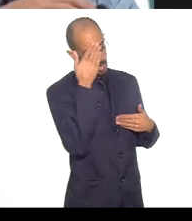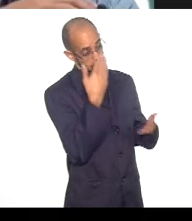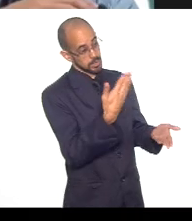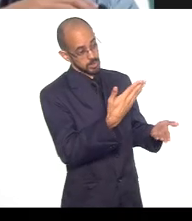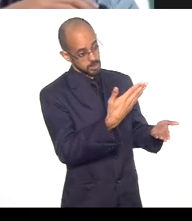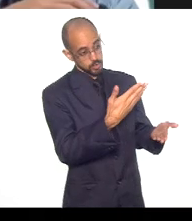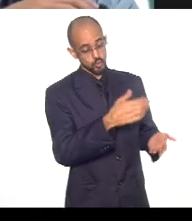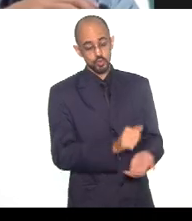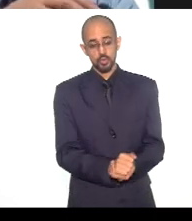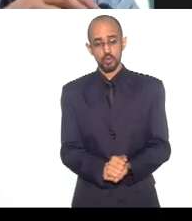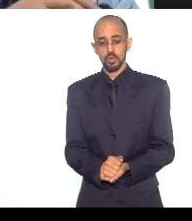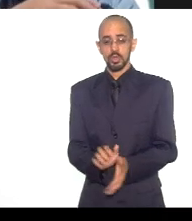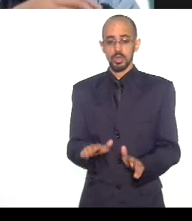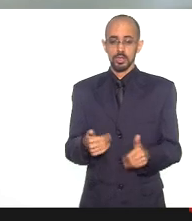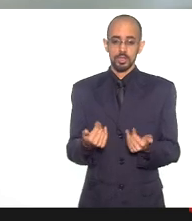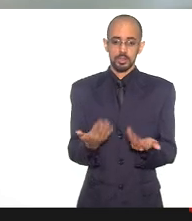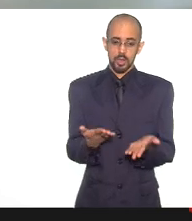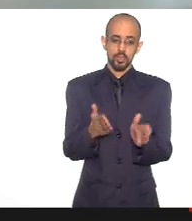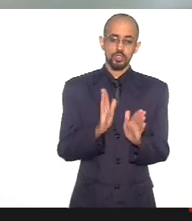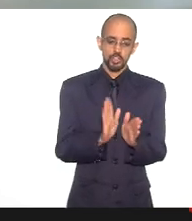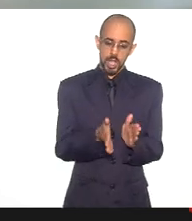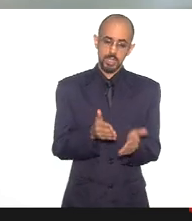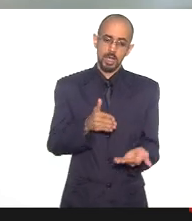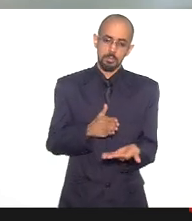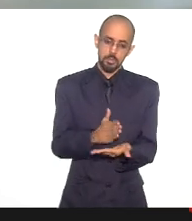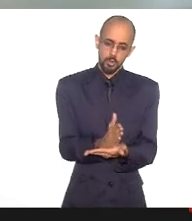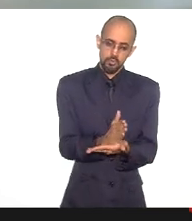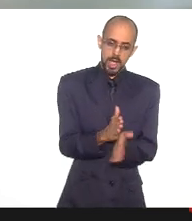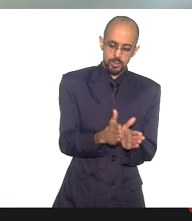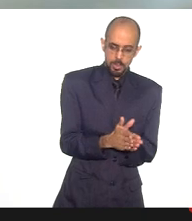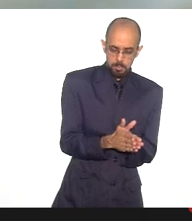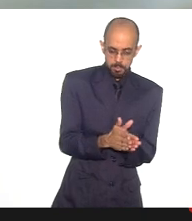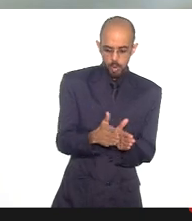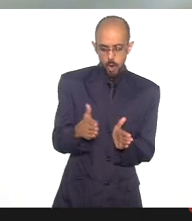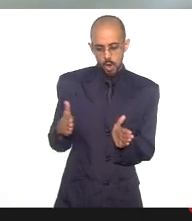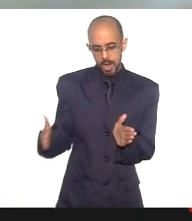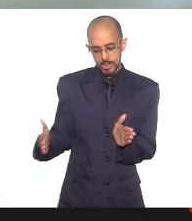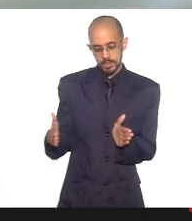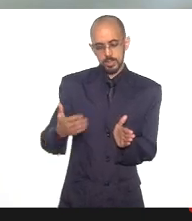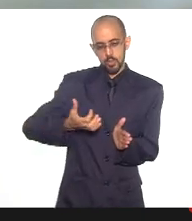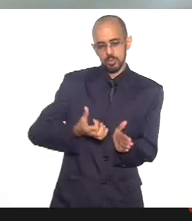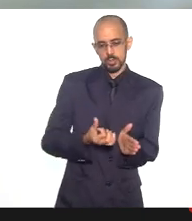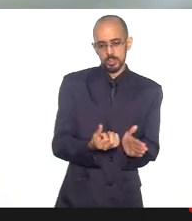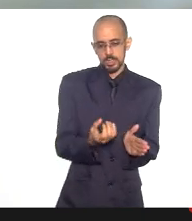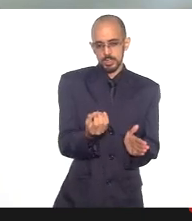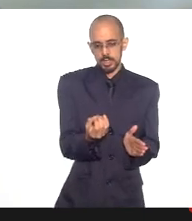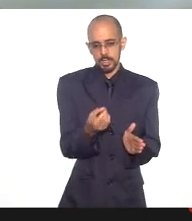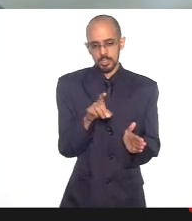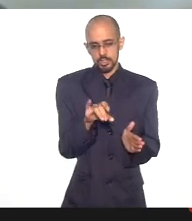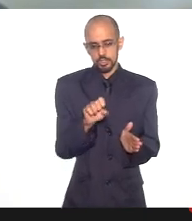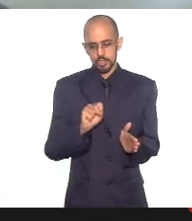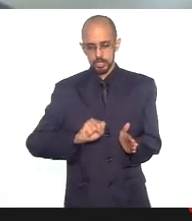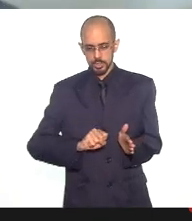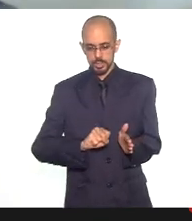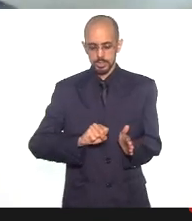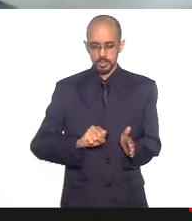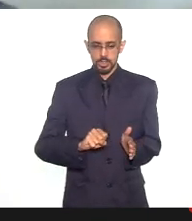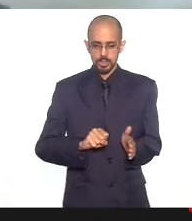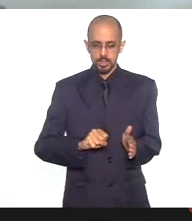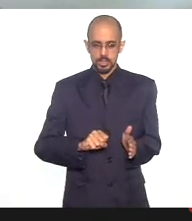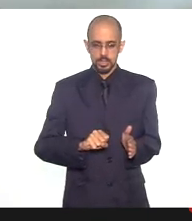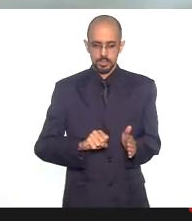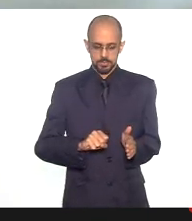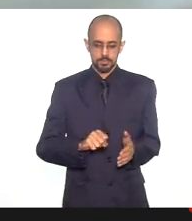está previamente aprovada a prorrogação por 60 dias, né? Visto o acordo dos